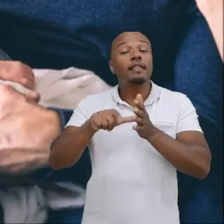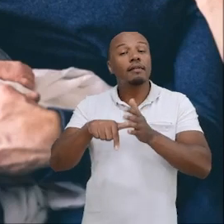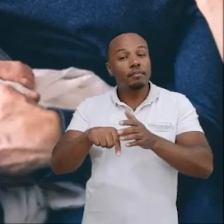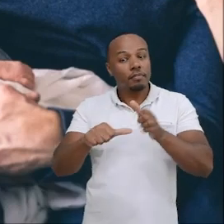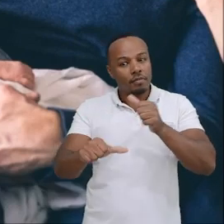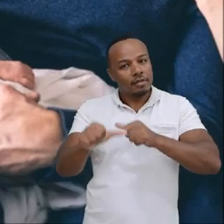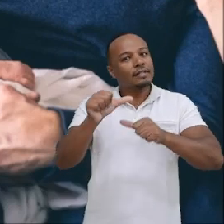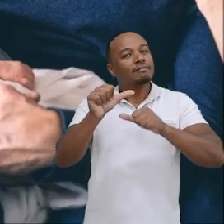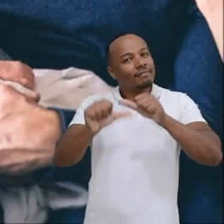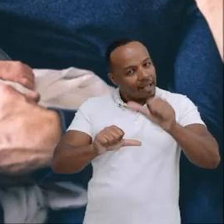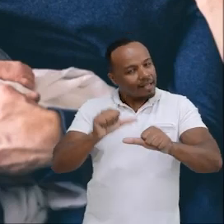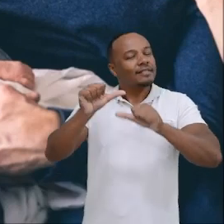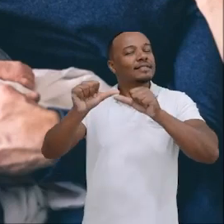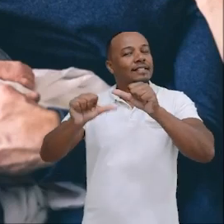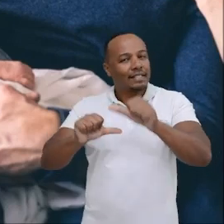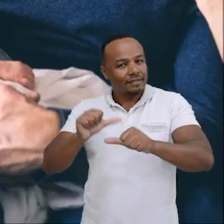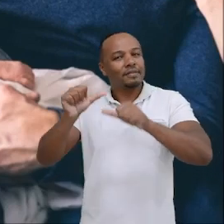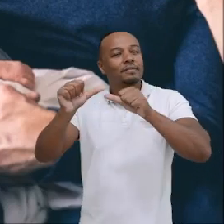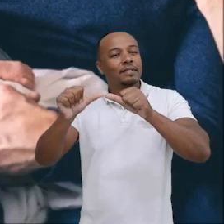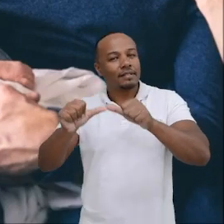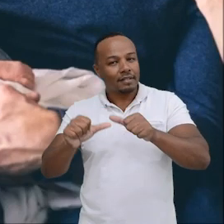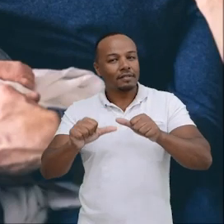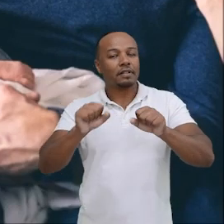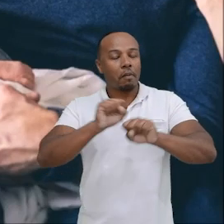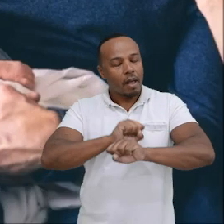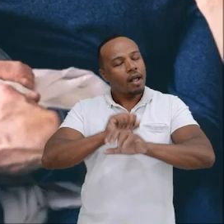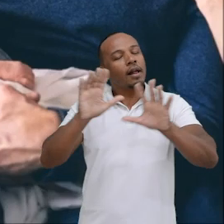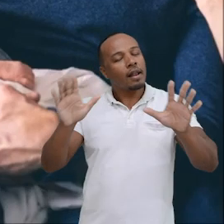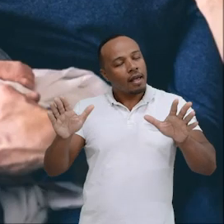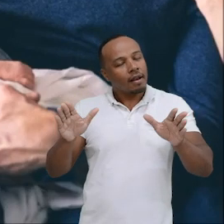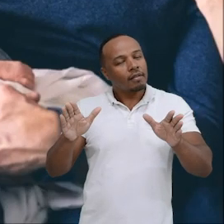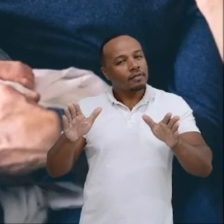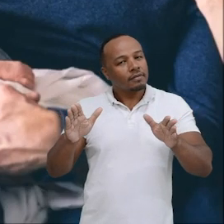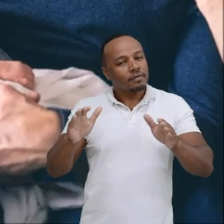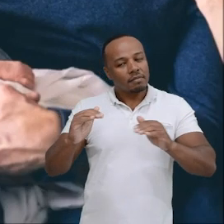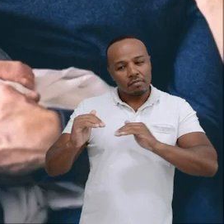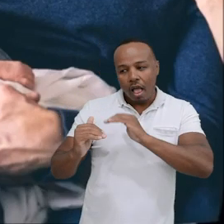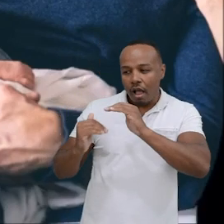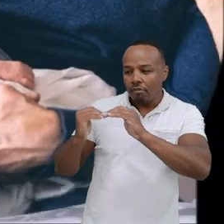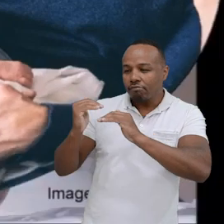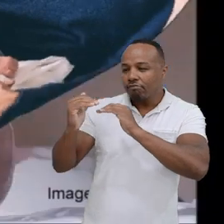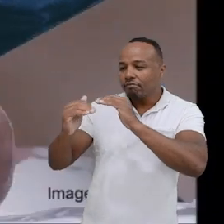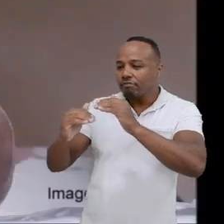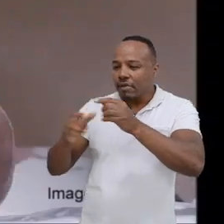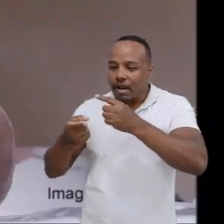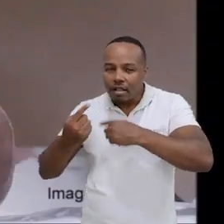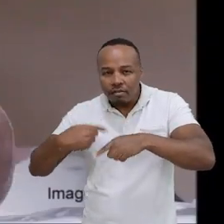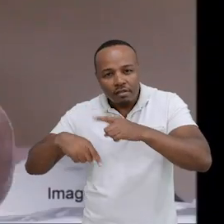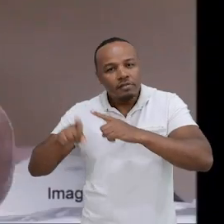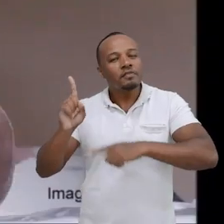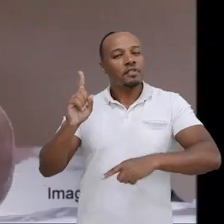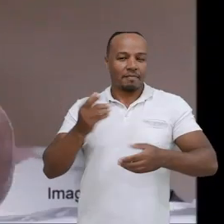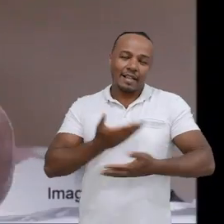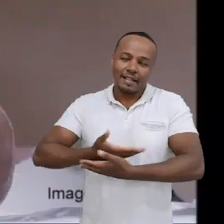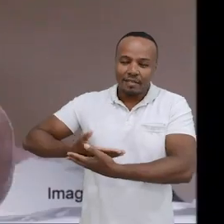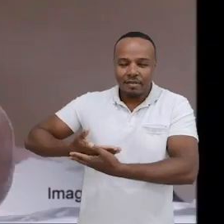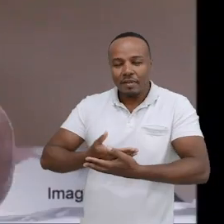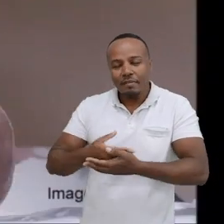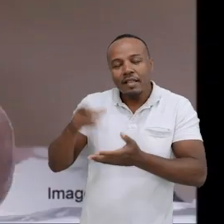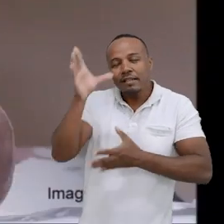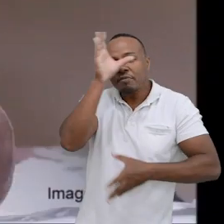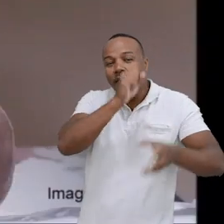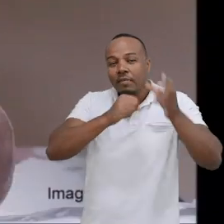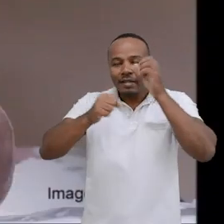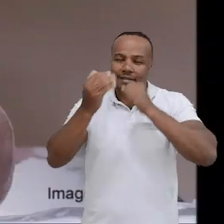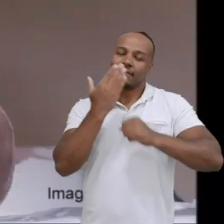Depois, as transformações se tornam mais e mais evidentes. Nós vamos acompanhando o desenvolvimento maravilhoso dos